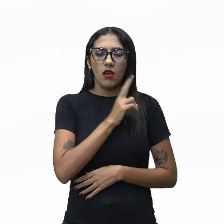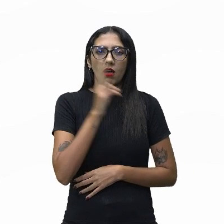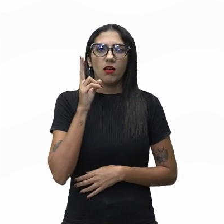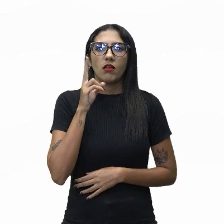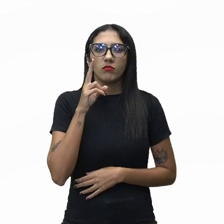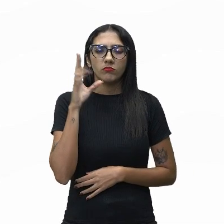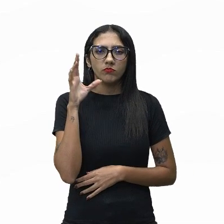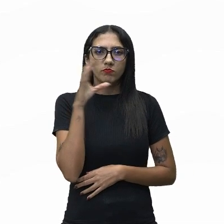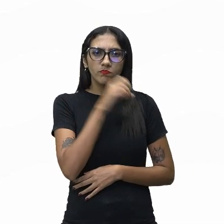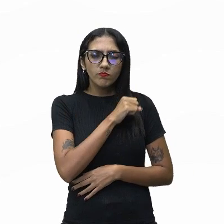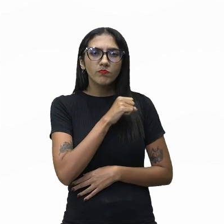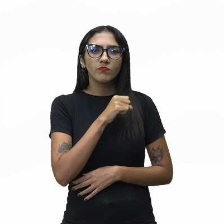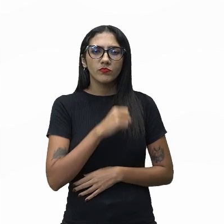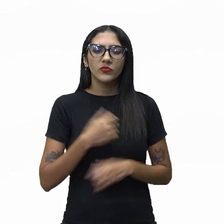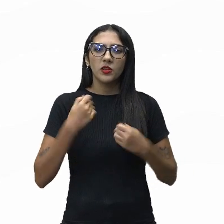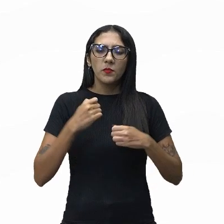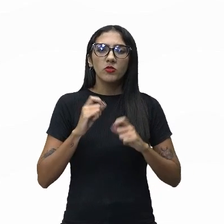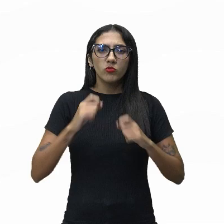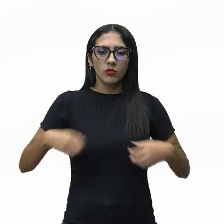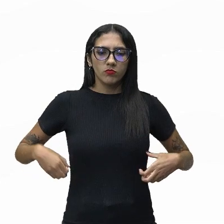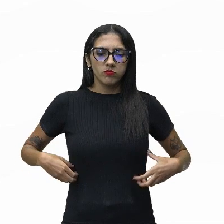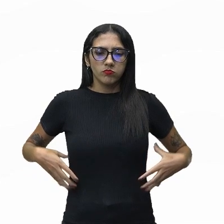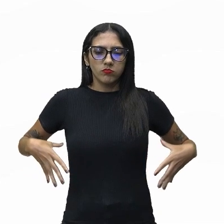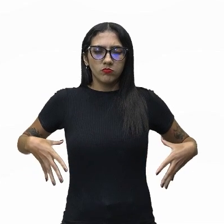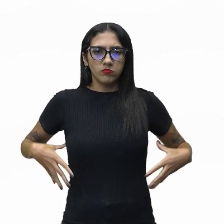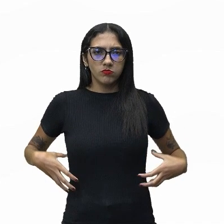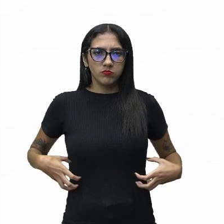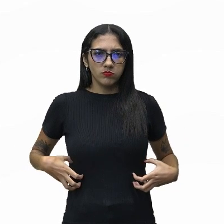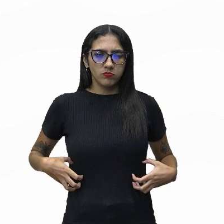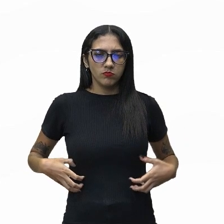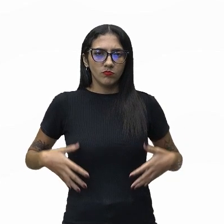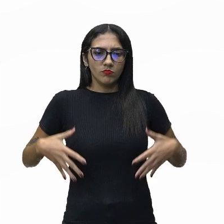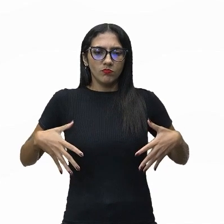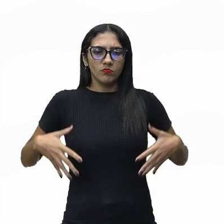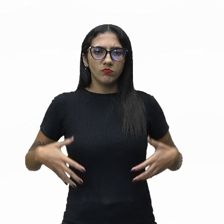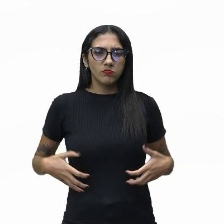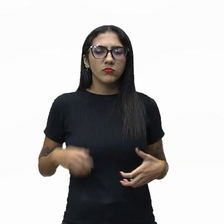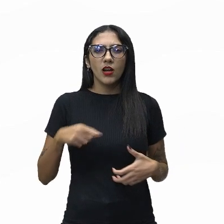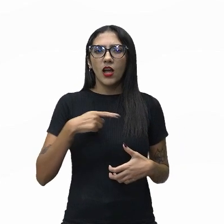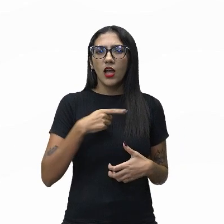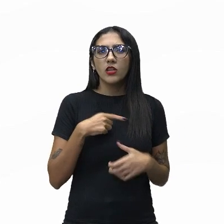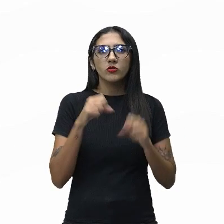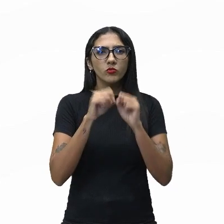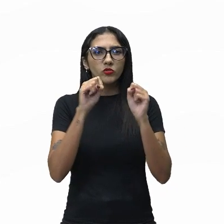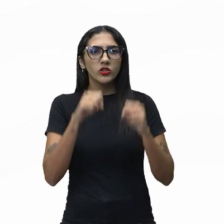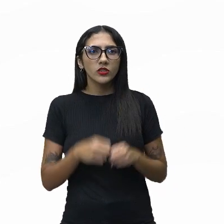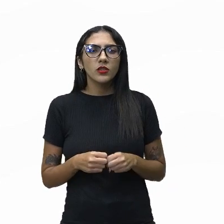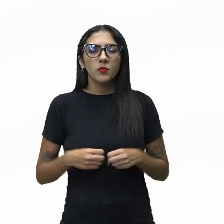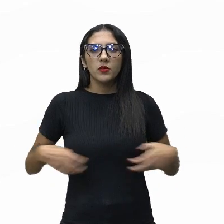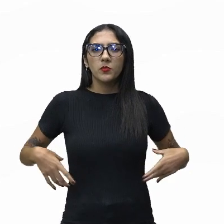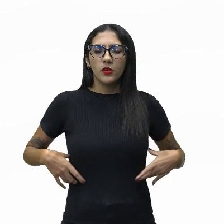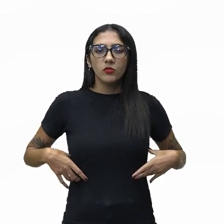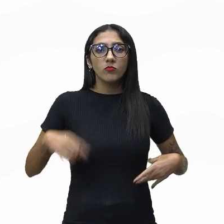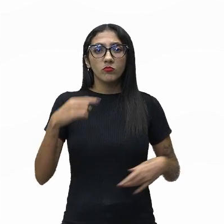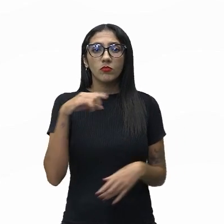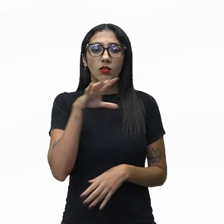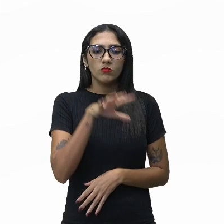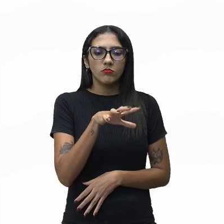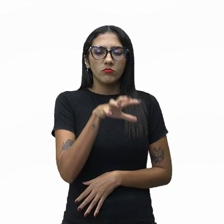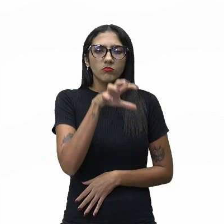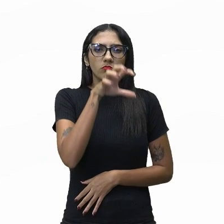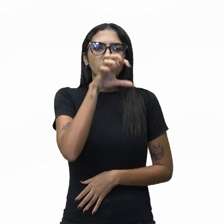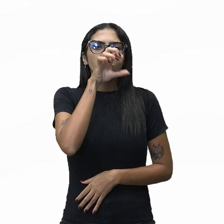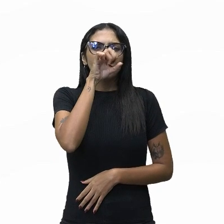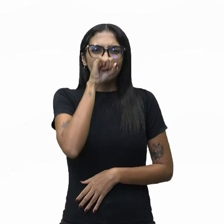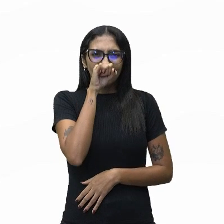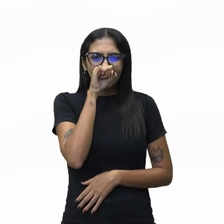quê? Precisa mandar mais oxigênio para dentro do corpo. Então, é isso que o sistema respiratório faz. Você capta o oxigênio que está presente